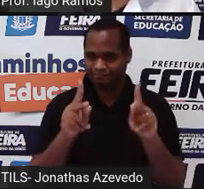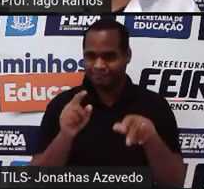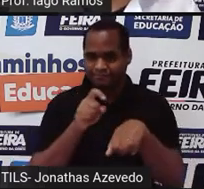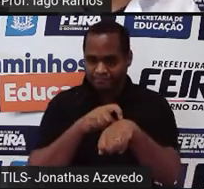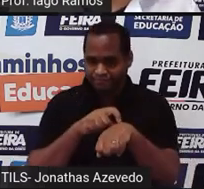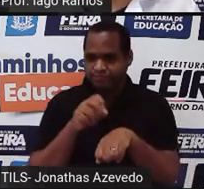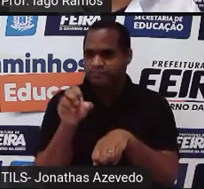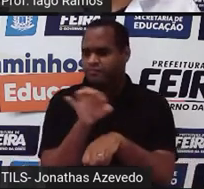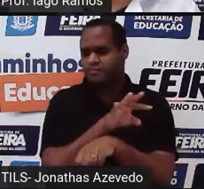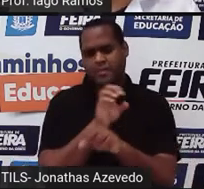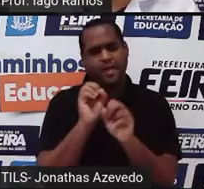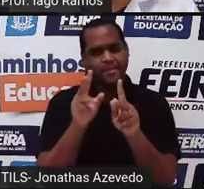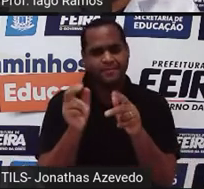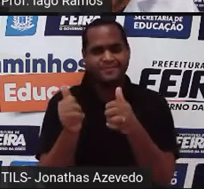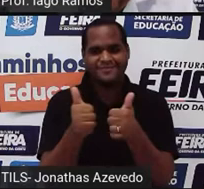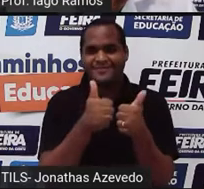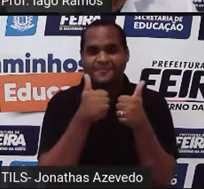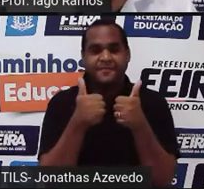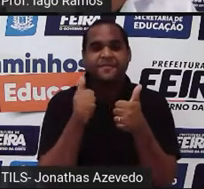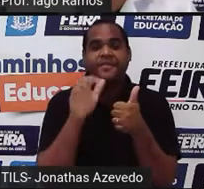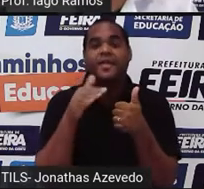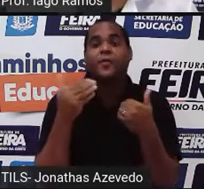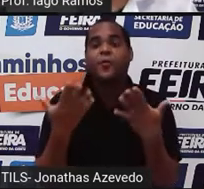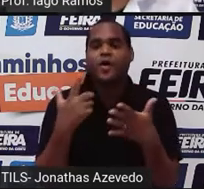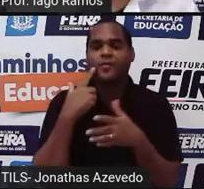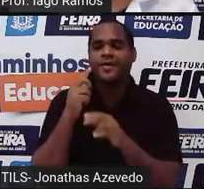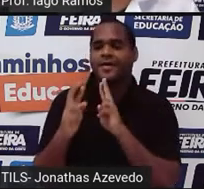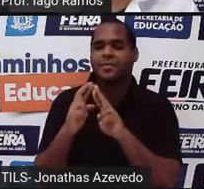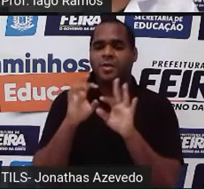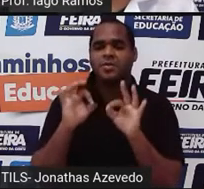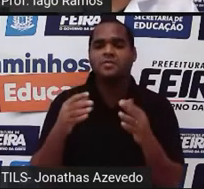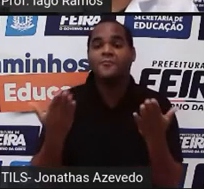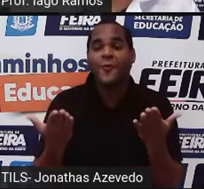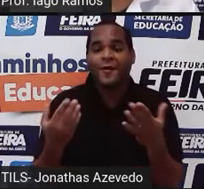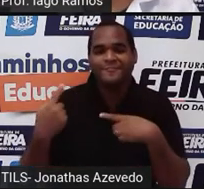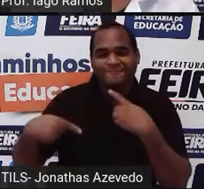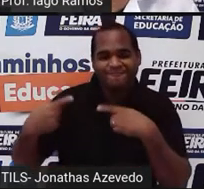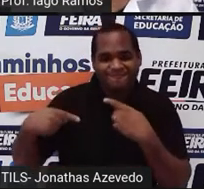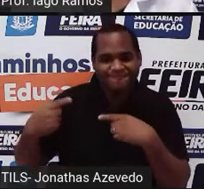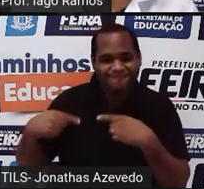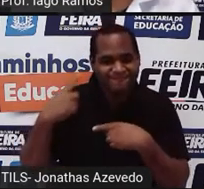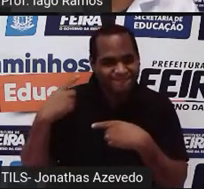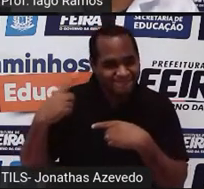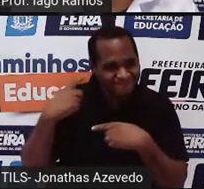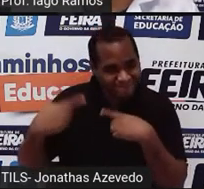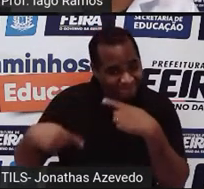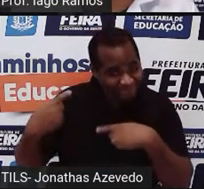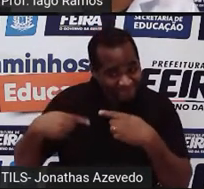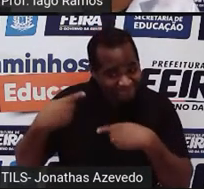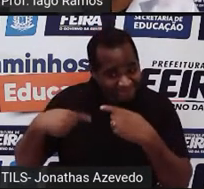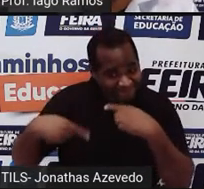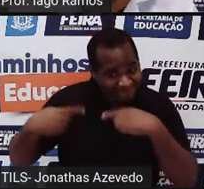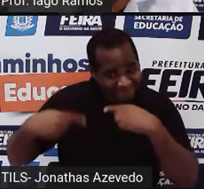Prontinho, belezinha. E aí, qual é a resposta certa, verdadeiro ou falso?